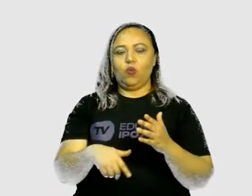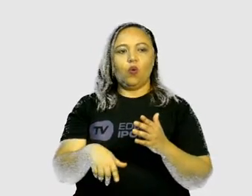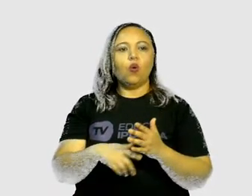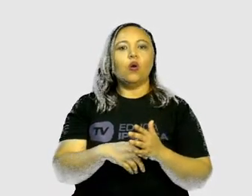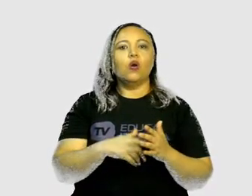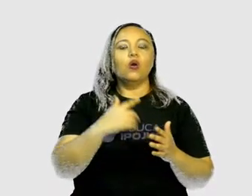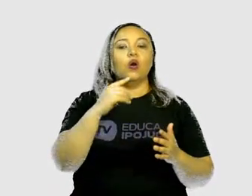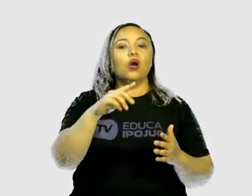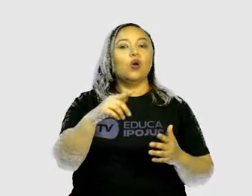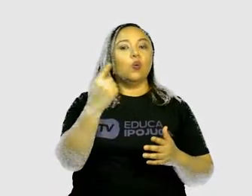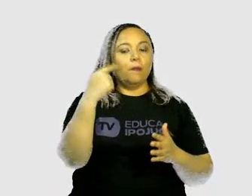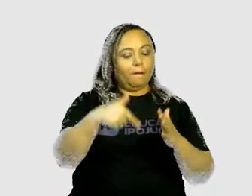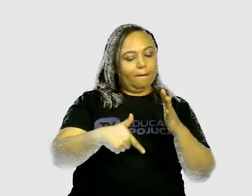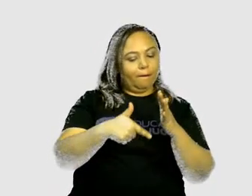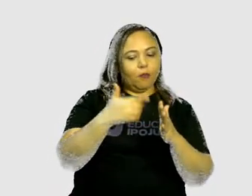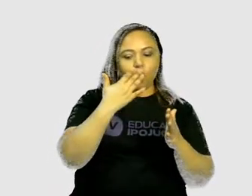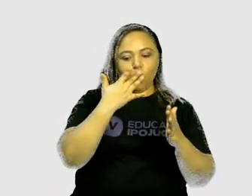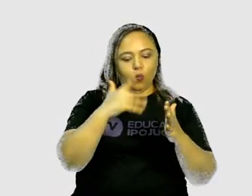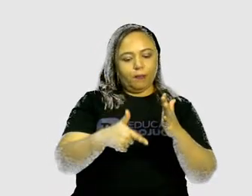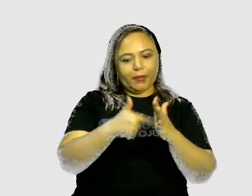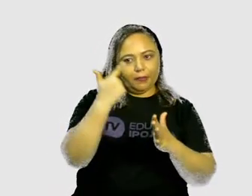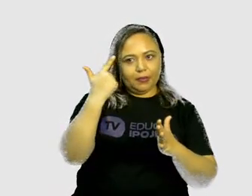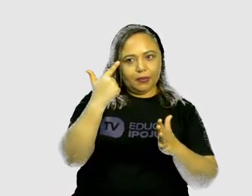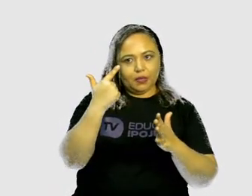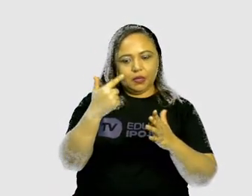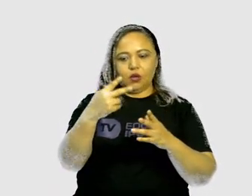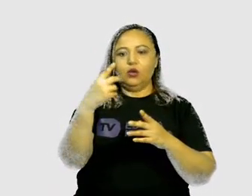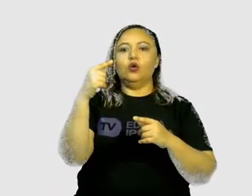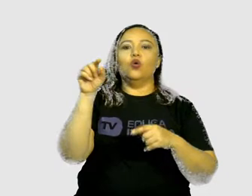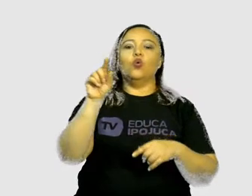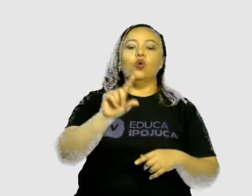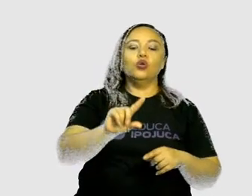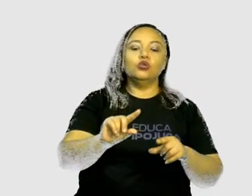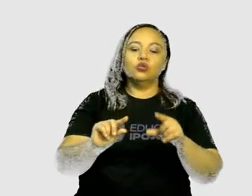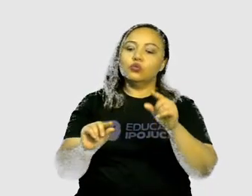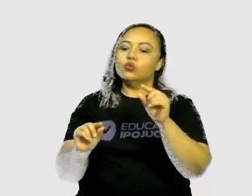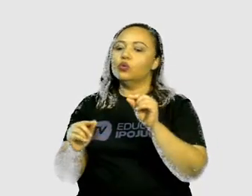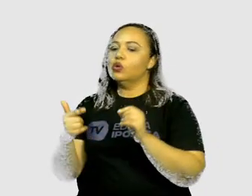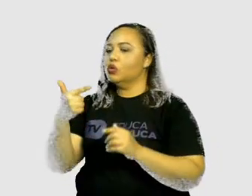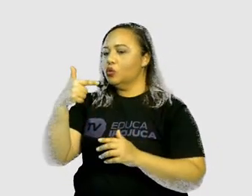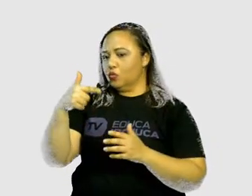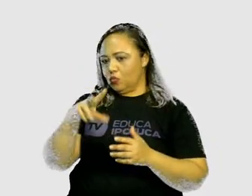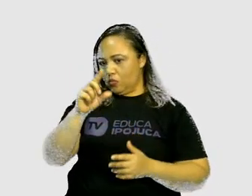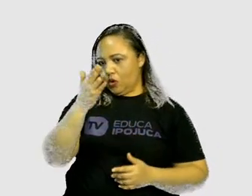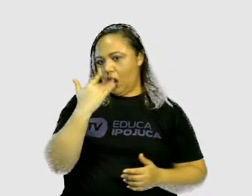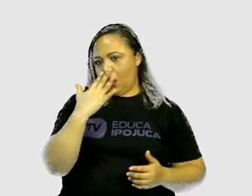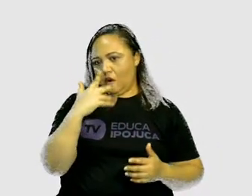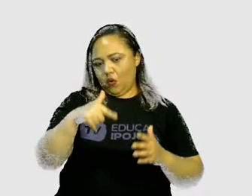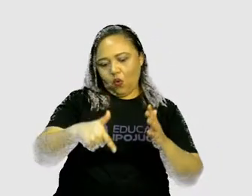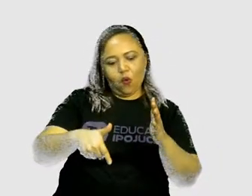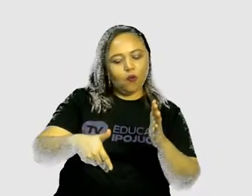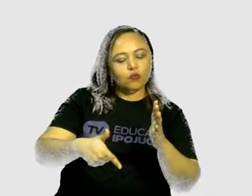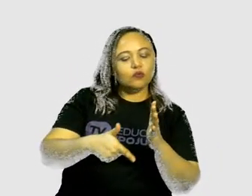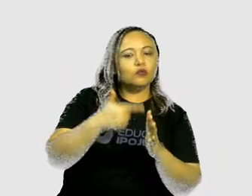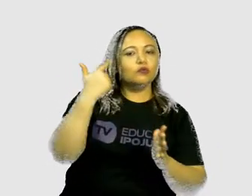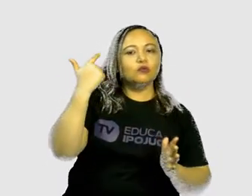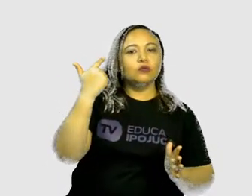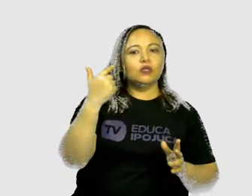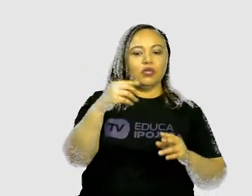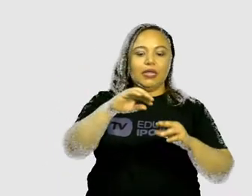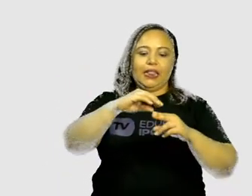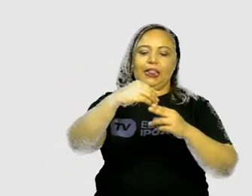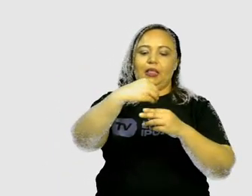com uma cor secundária. Olhando aqui no nosso, na nossa imagem, nós temos o amarelo. Mais verde